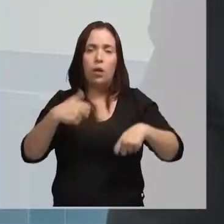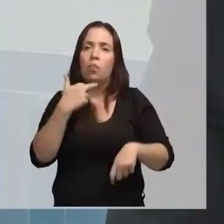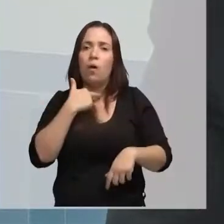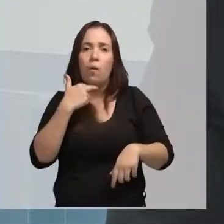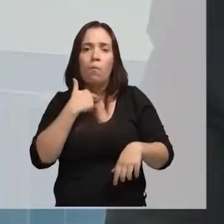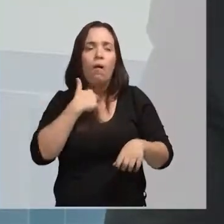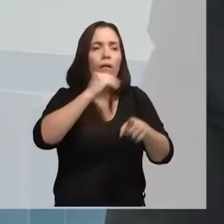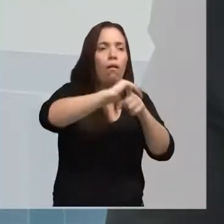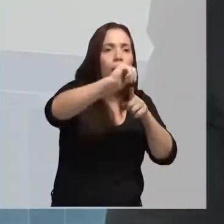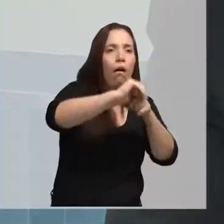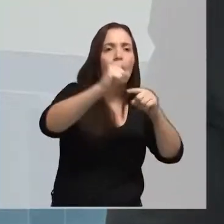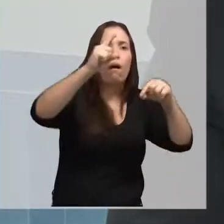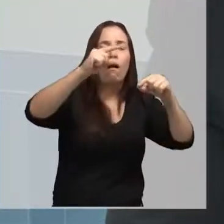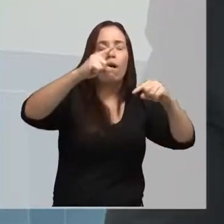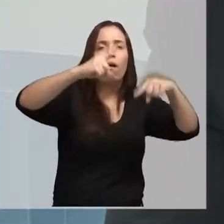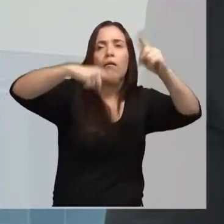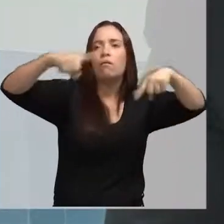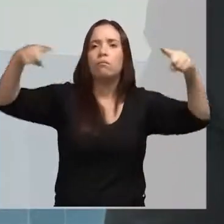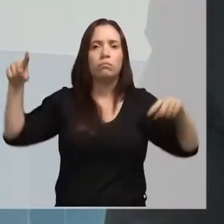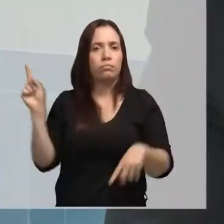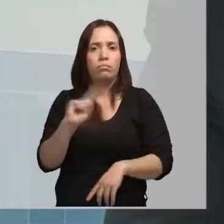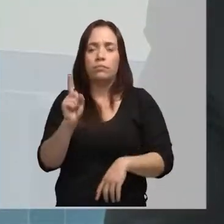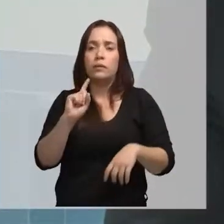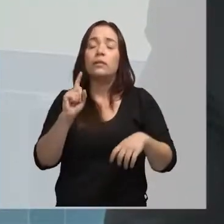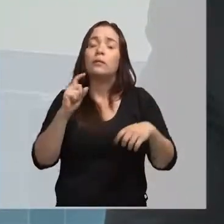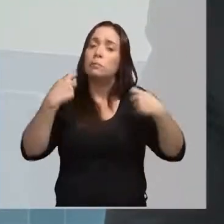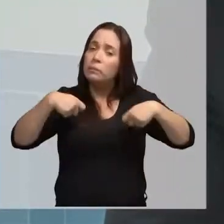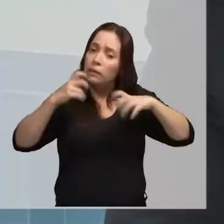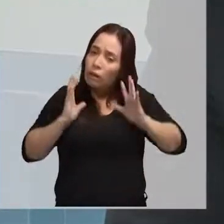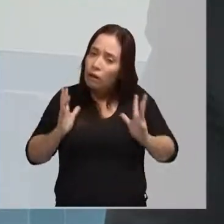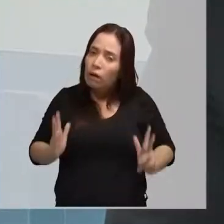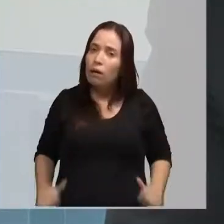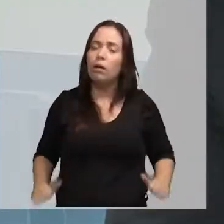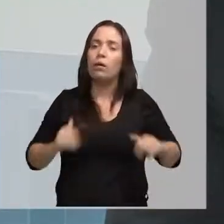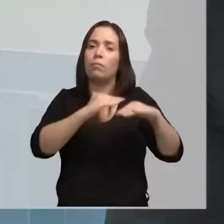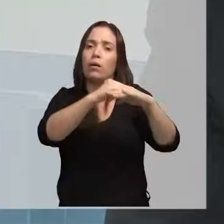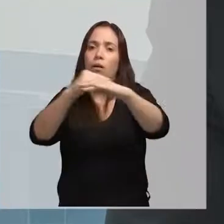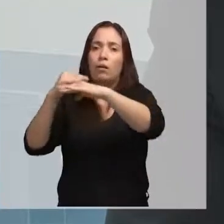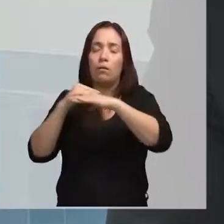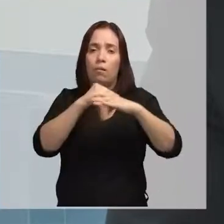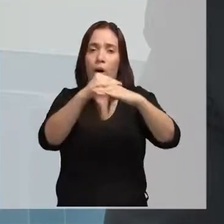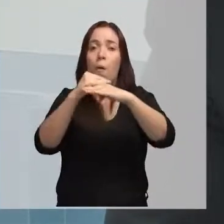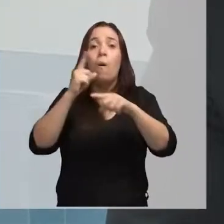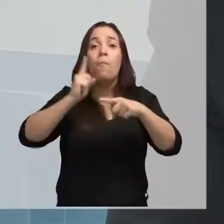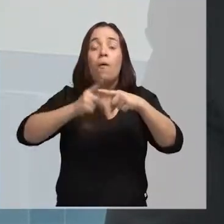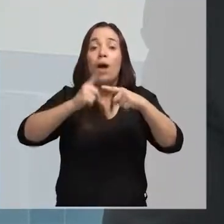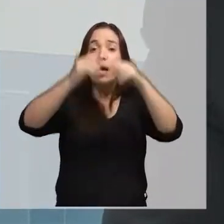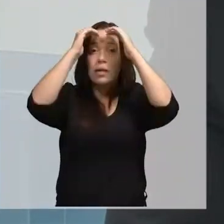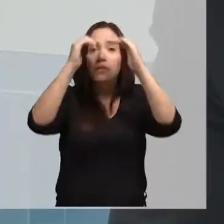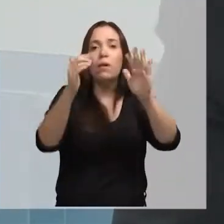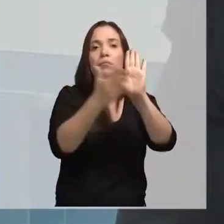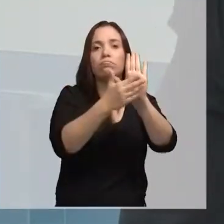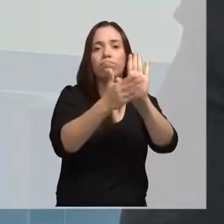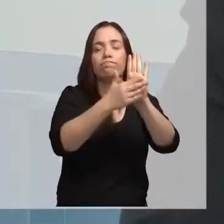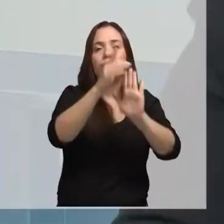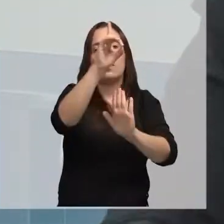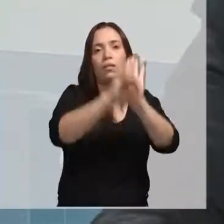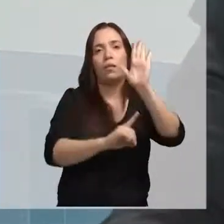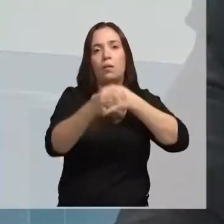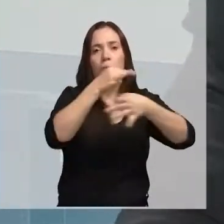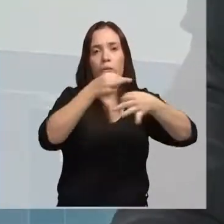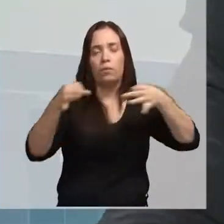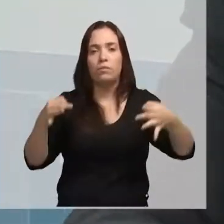não for igual, ela não é limpa. E se ela não for limpa, a nossa democracia também será suja. Mas você ia falar, pode dizer,